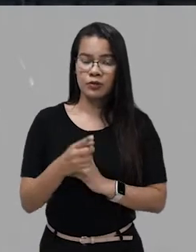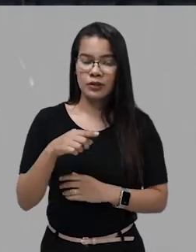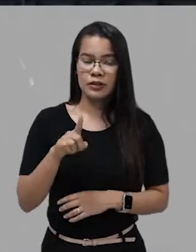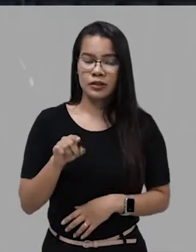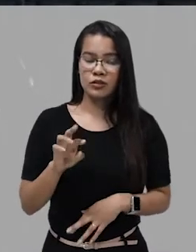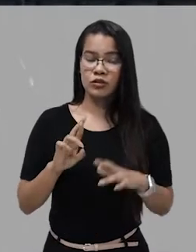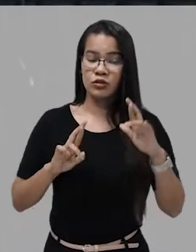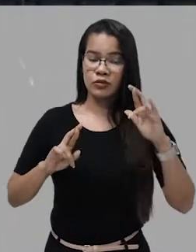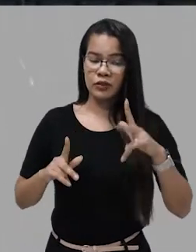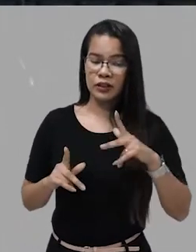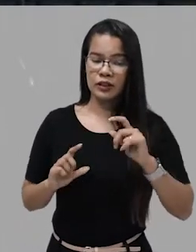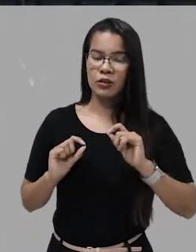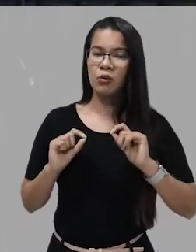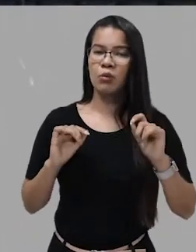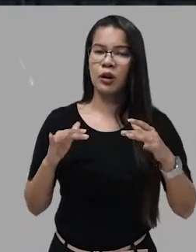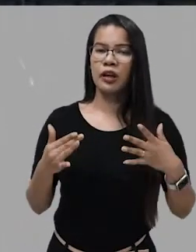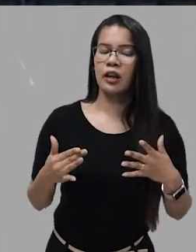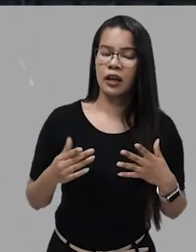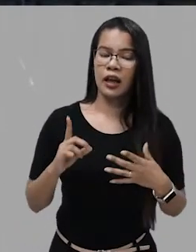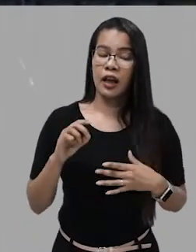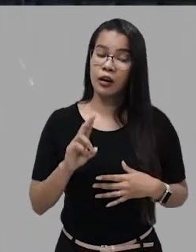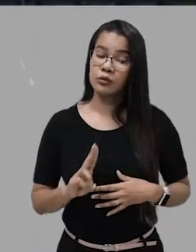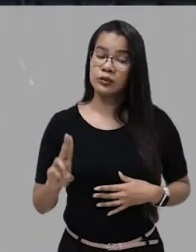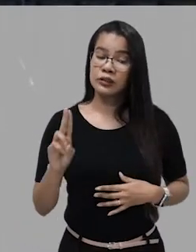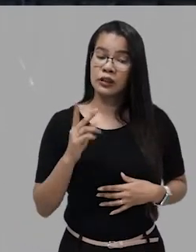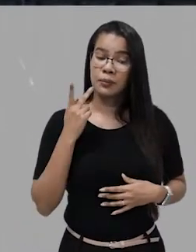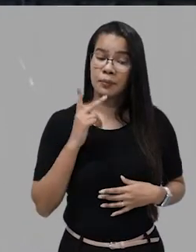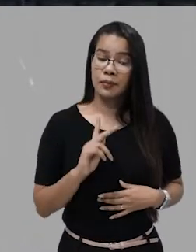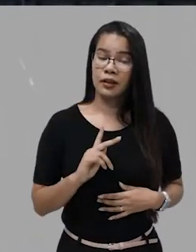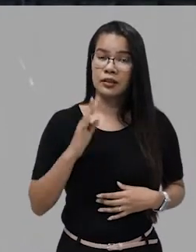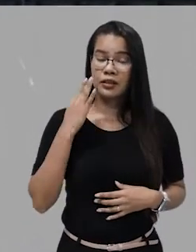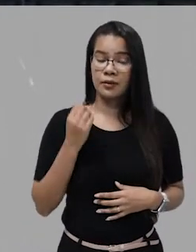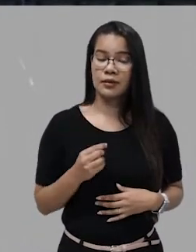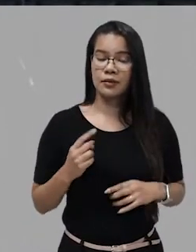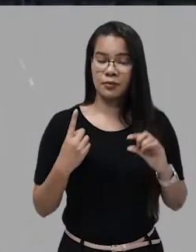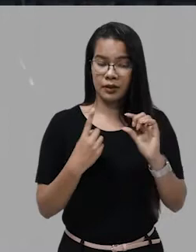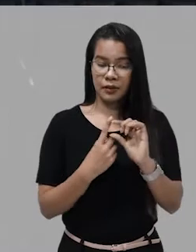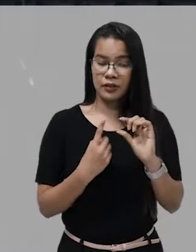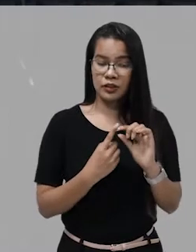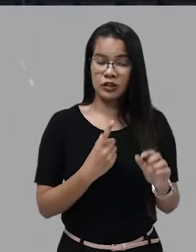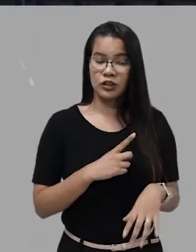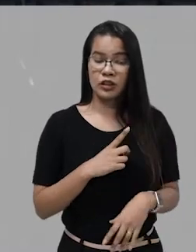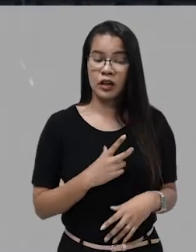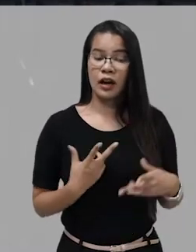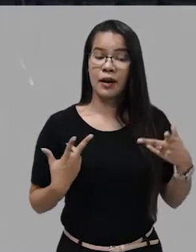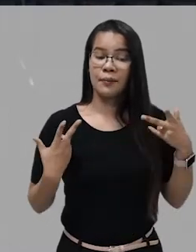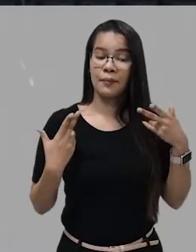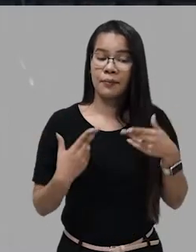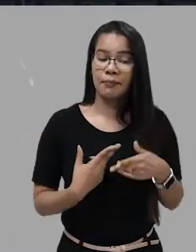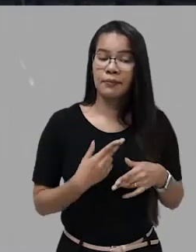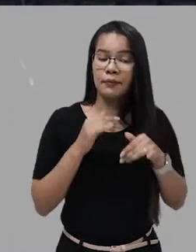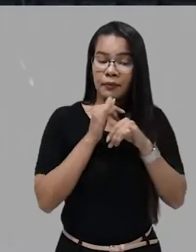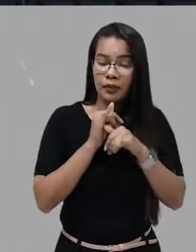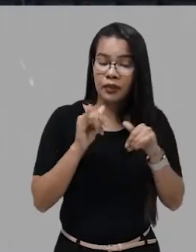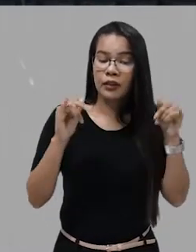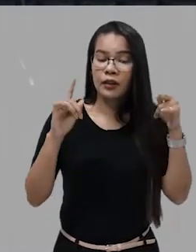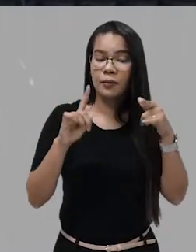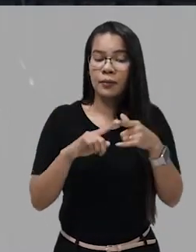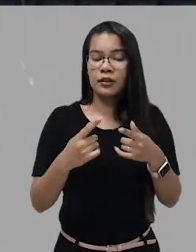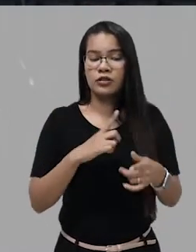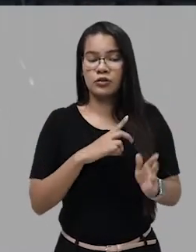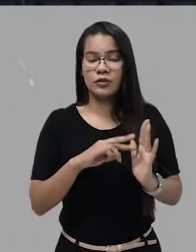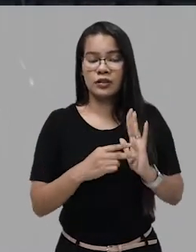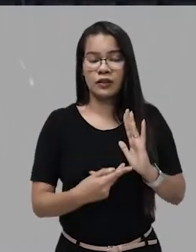O acento diferencial era utilizado para discernir palavras que possuíam a mesma pronúncia, mas que tinham